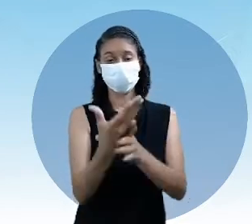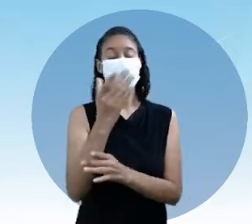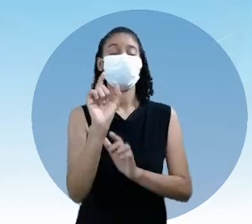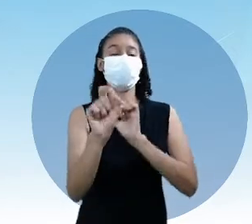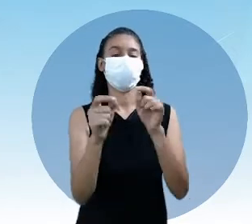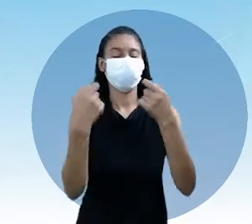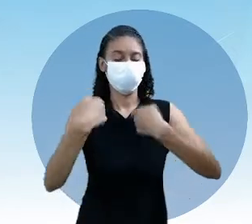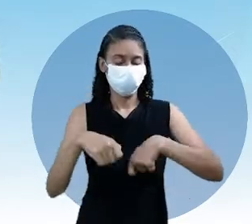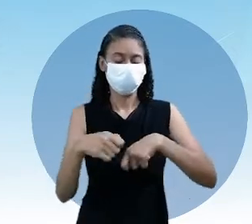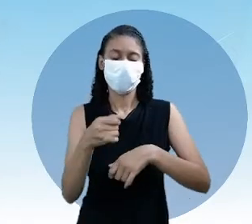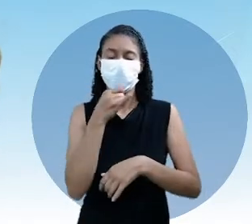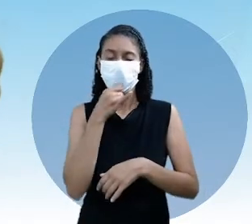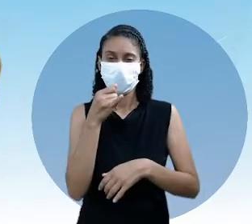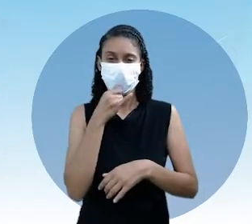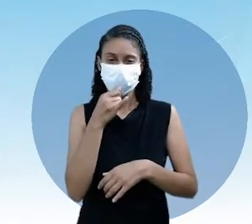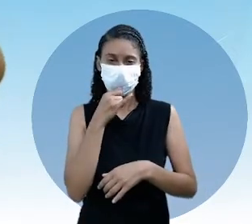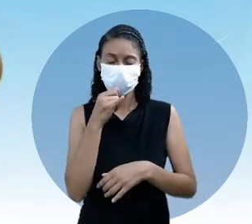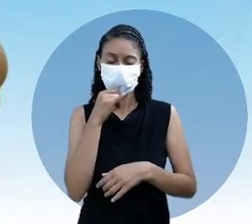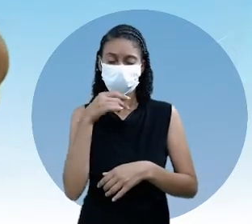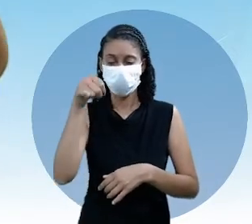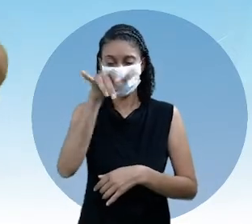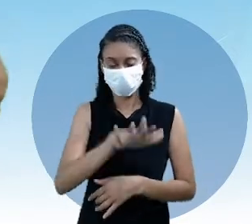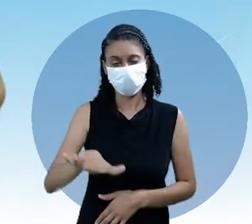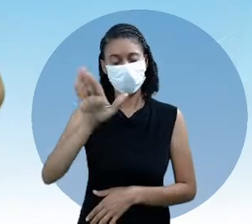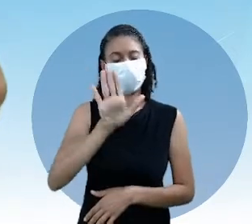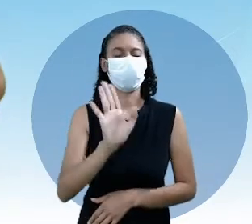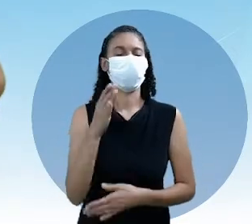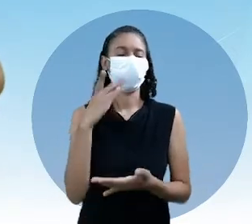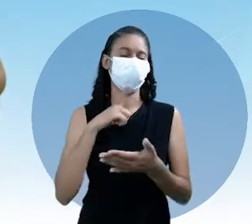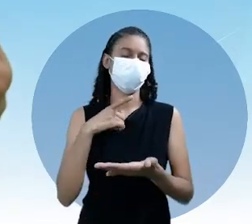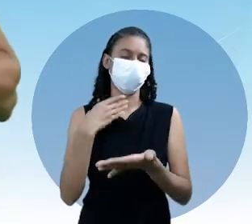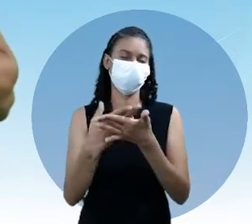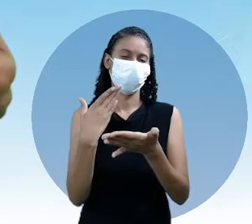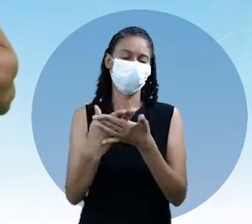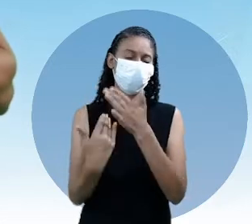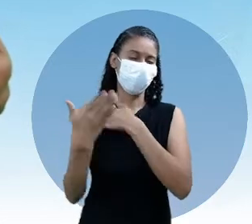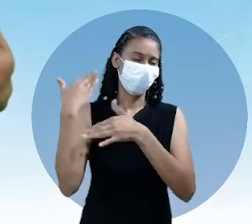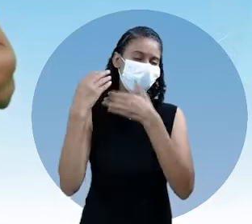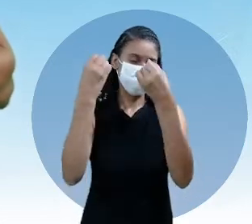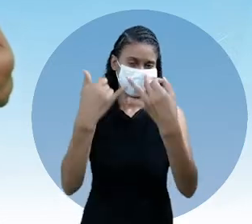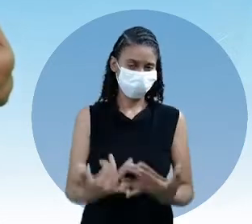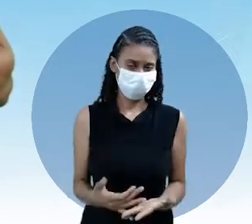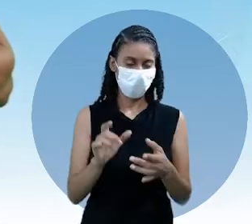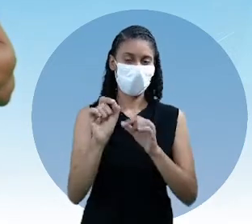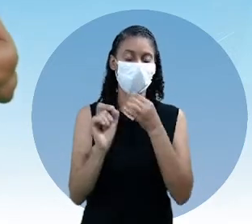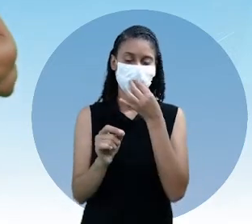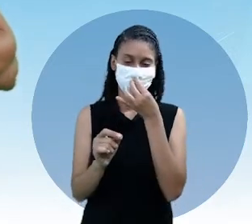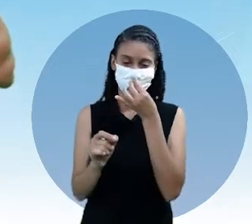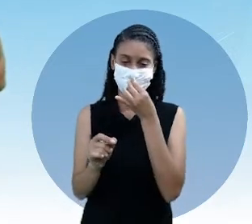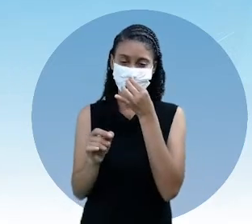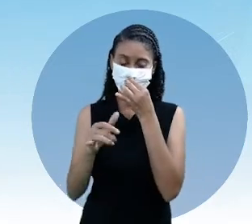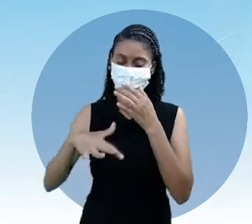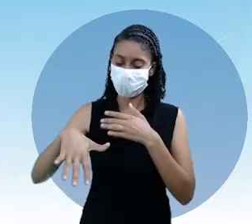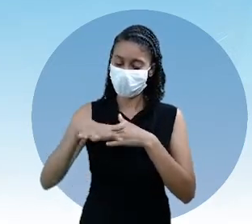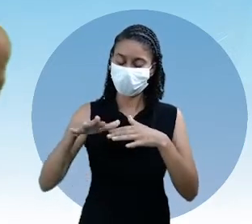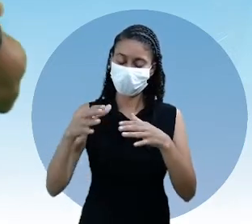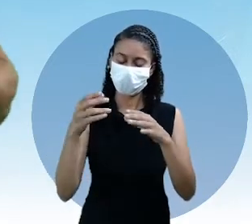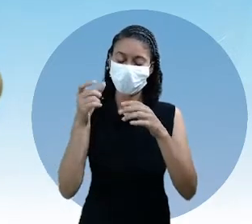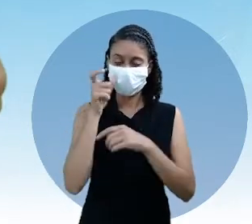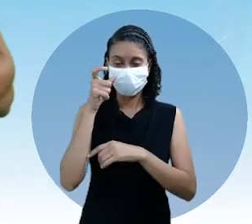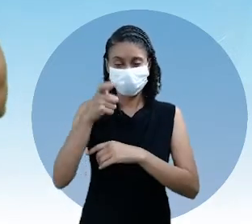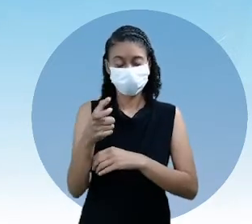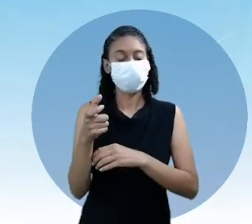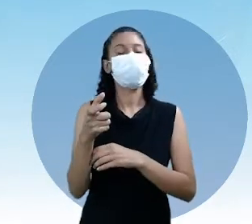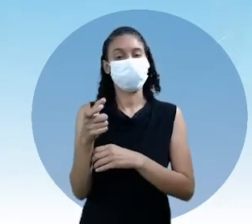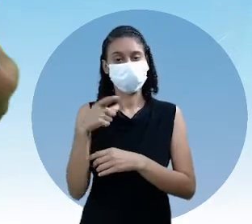termo Nordeste, como a gente já abordou em uma aula, Ela vai surgir em torno de toda uma série de interesses